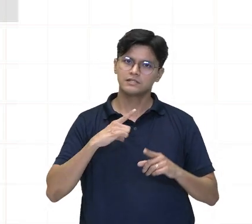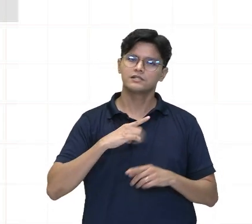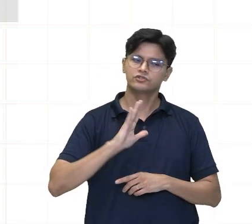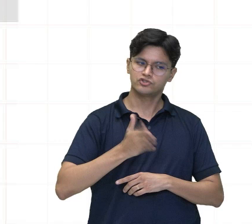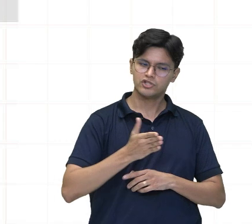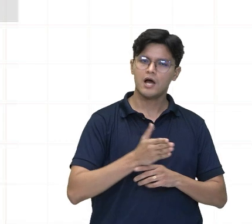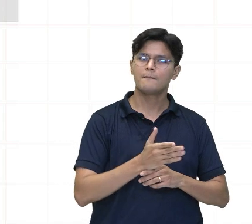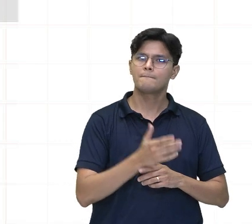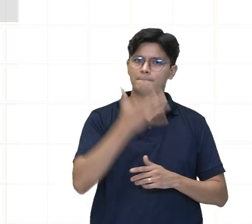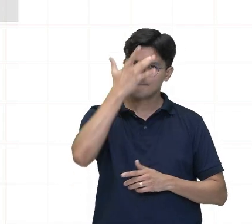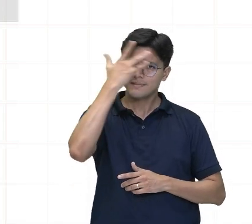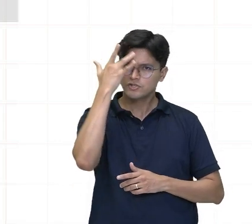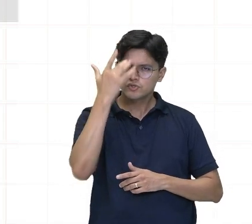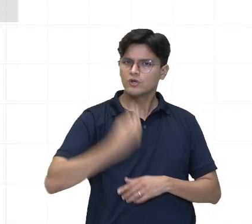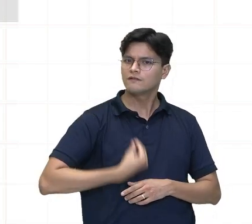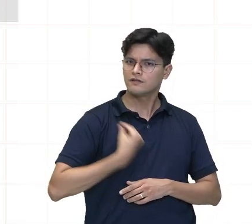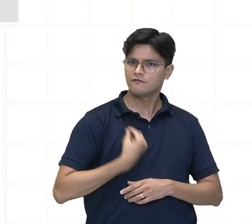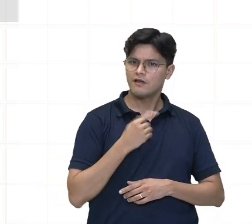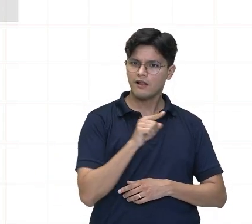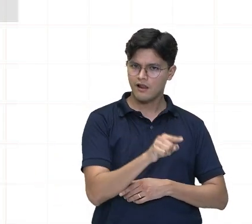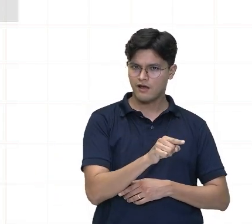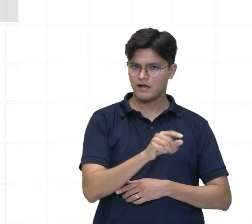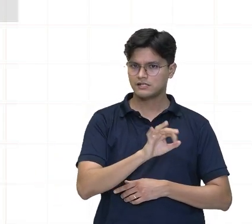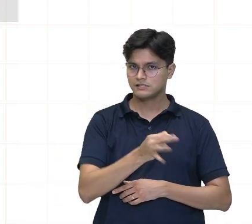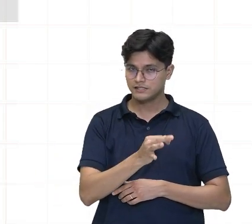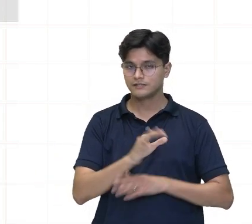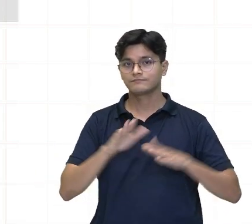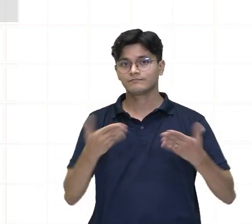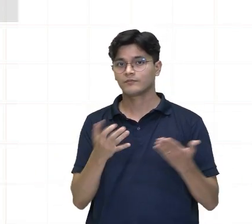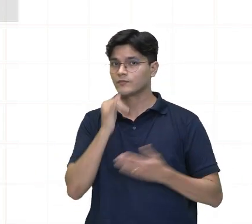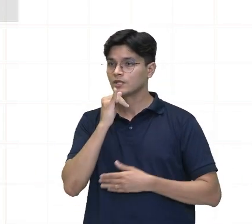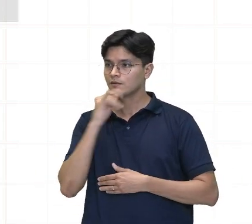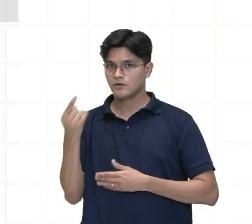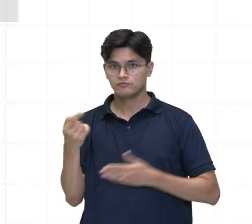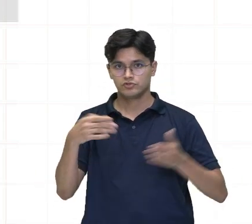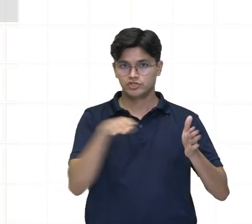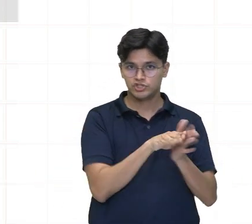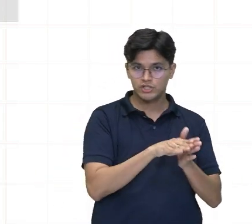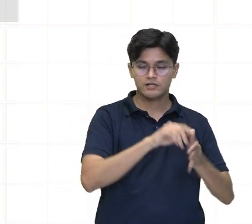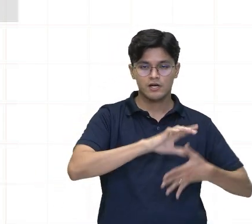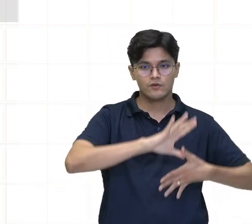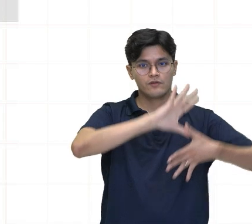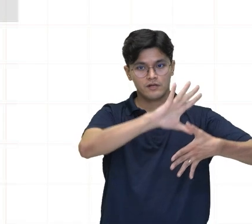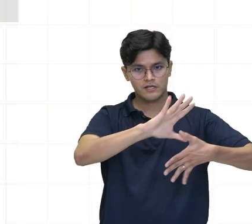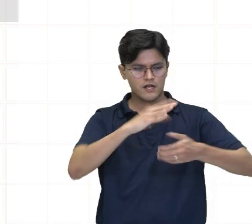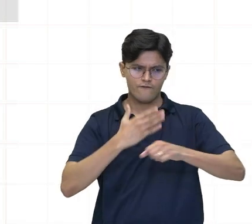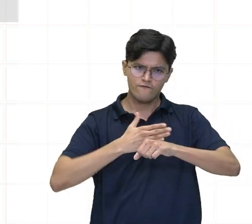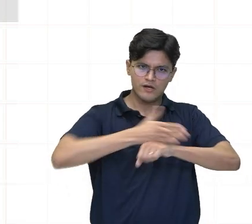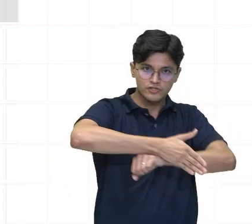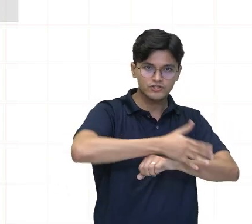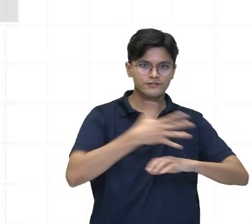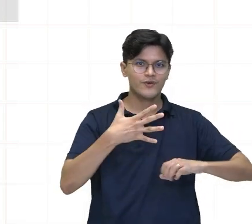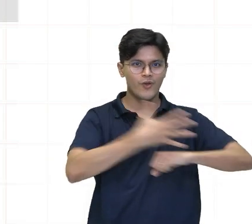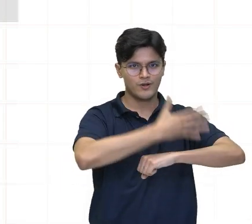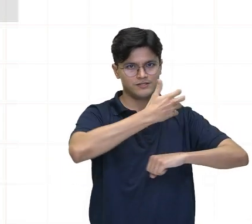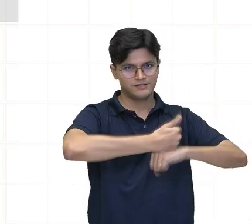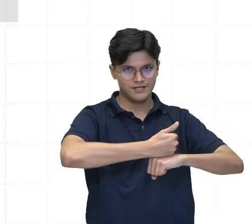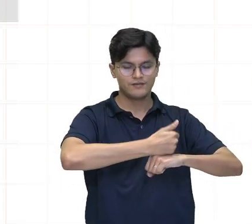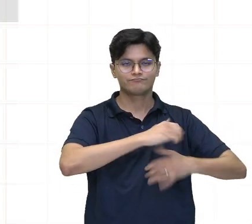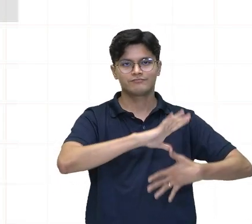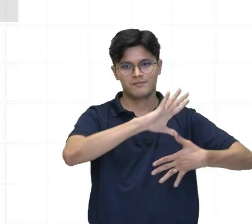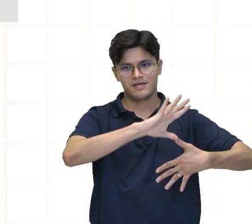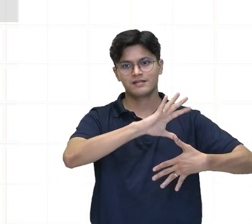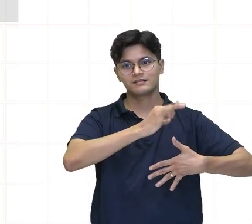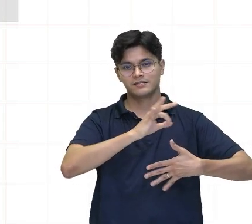exemplo, aqui no continente americano, invadiram esse continente e colonizaram, certo? Bem, nesse período,